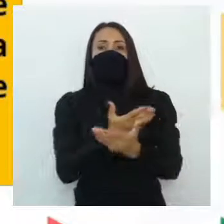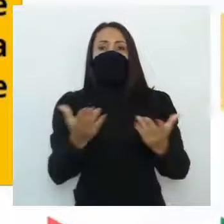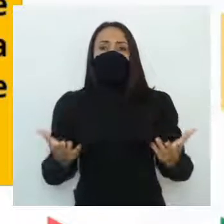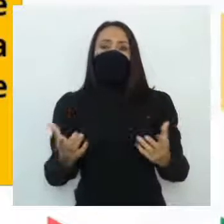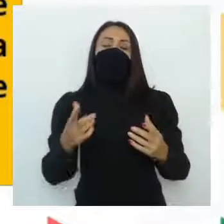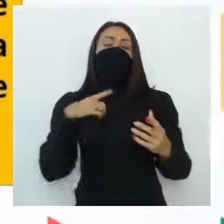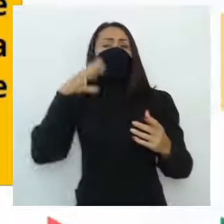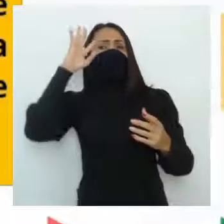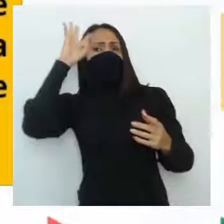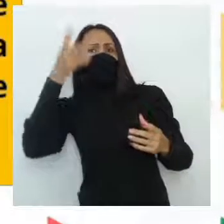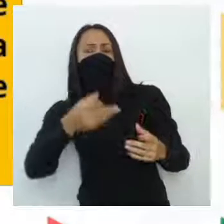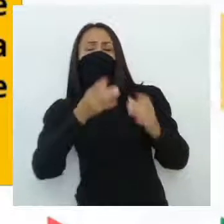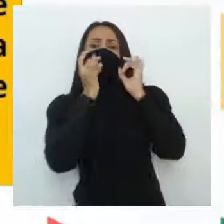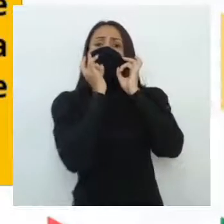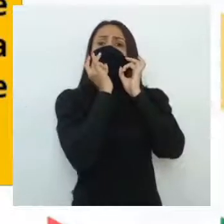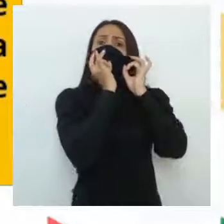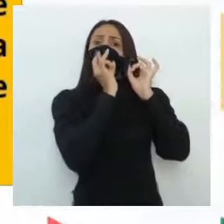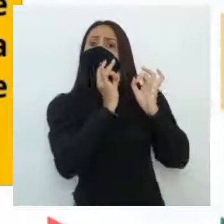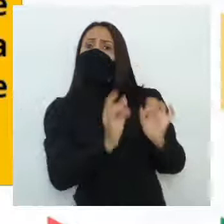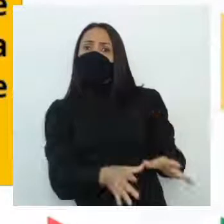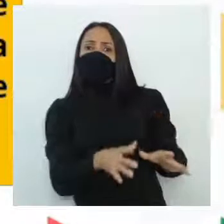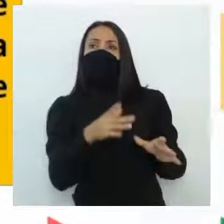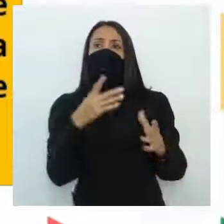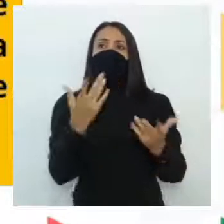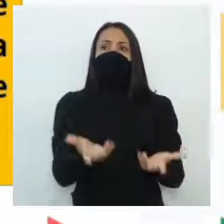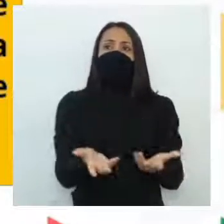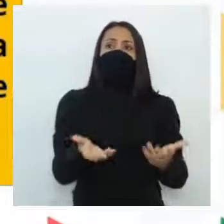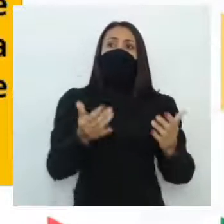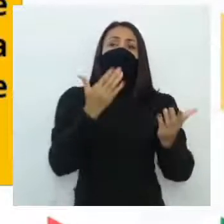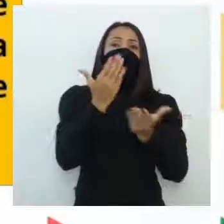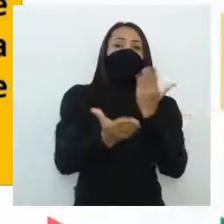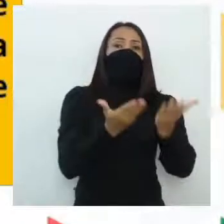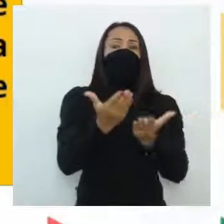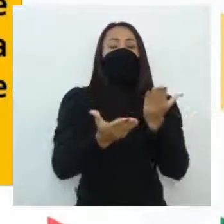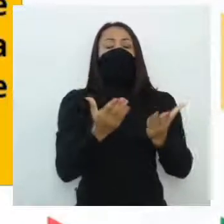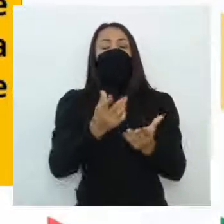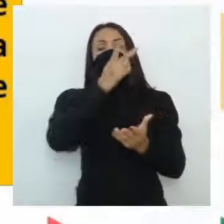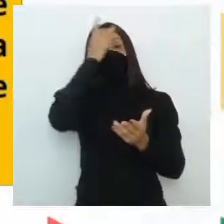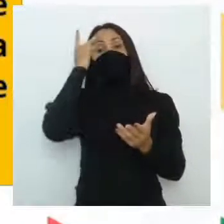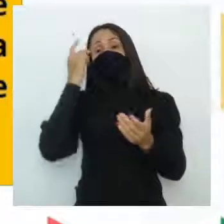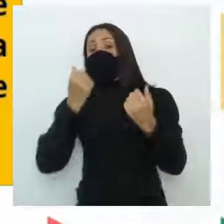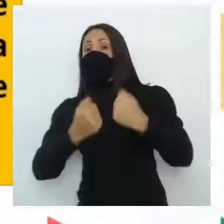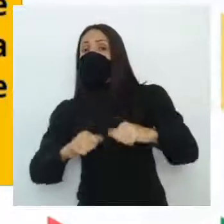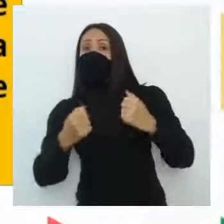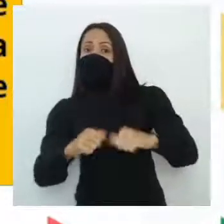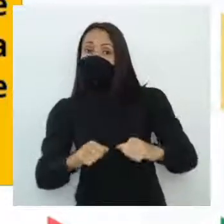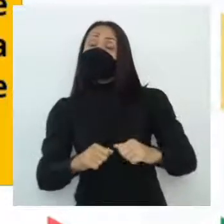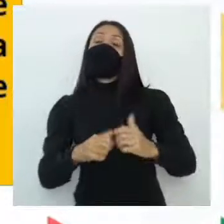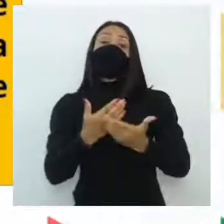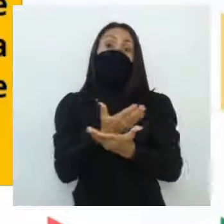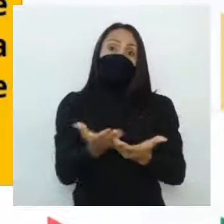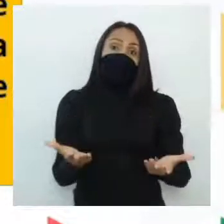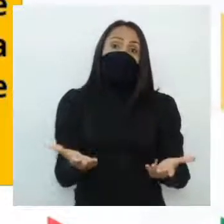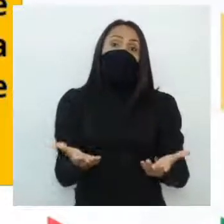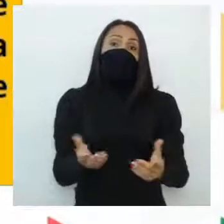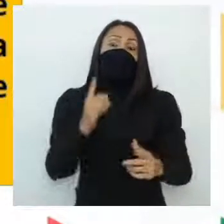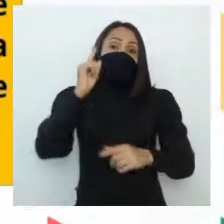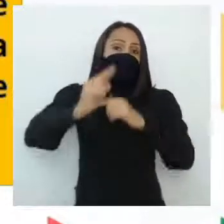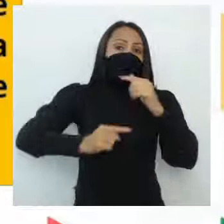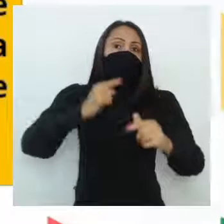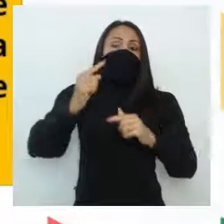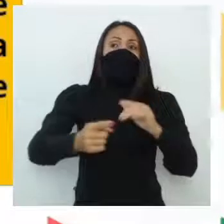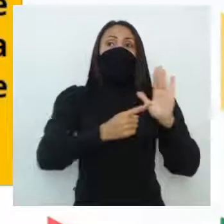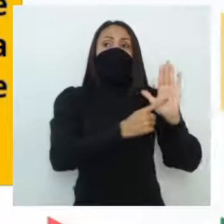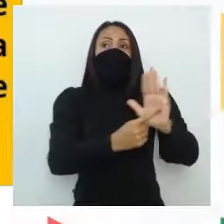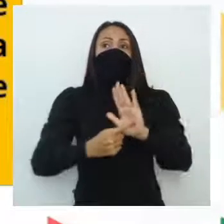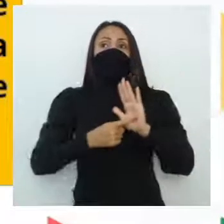decidir abandonar o noviciado, se dedicar aos necessitados, aqueles que têm necessidade. Depois de apresentar o